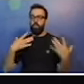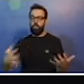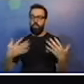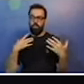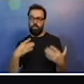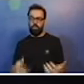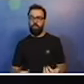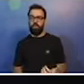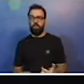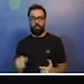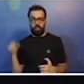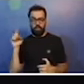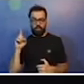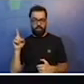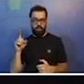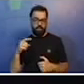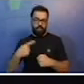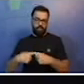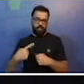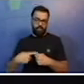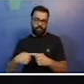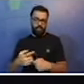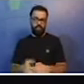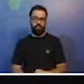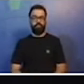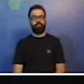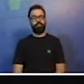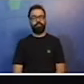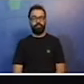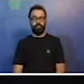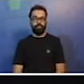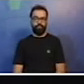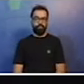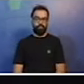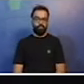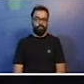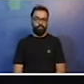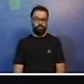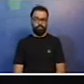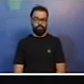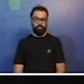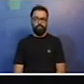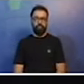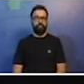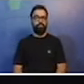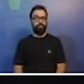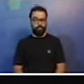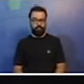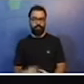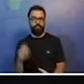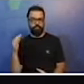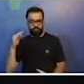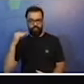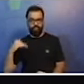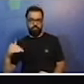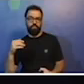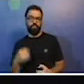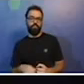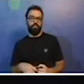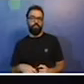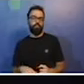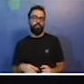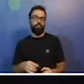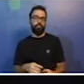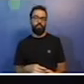costuma. Costuma fazer verões insuportáveis na cidade praiana. E também haver ali, ó, deve